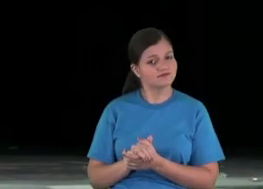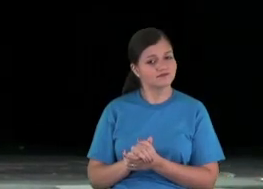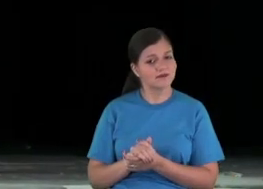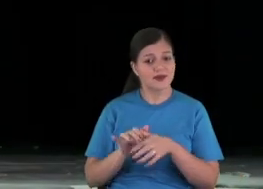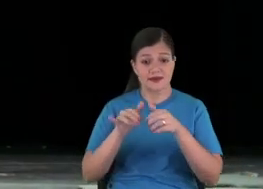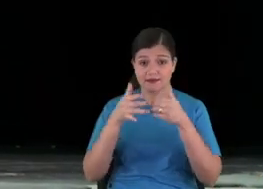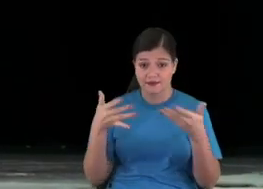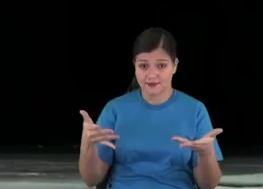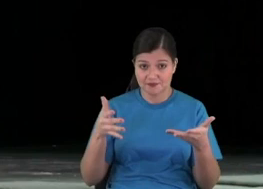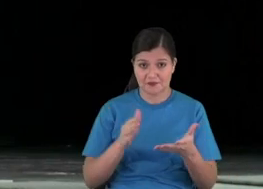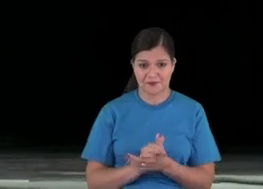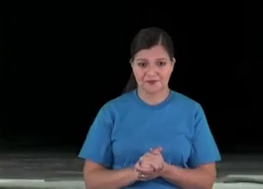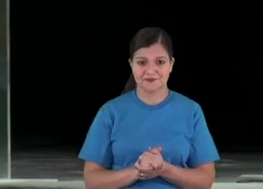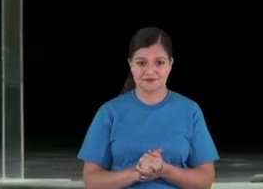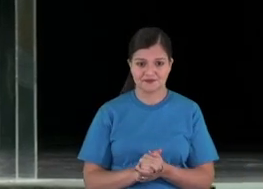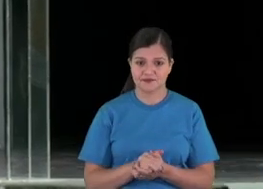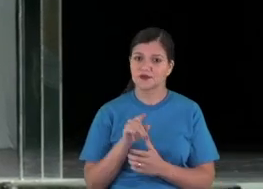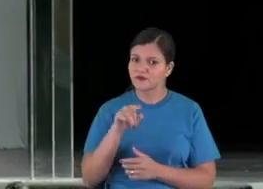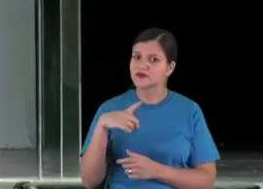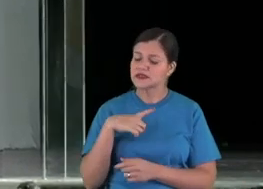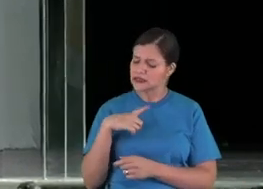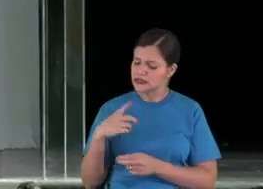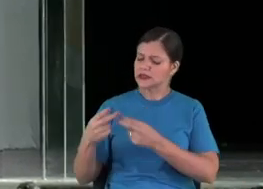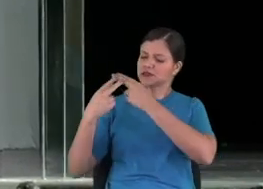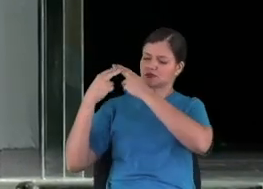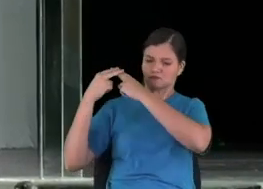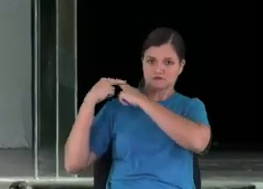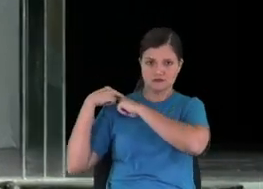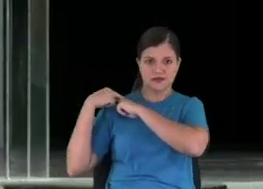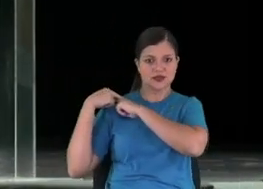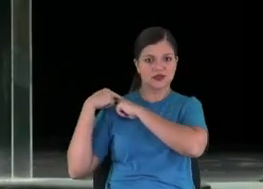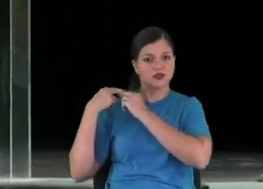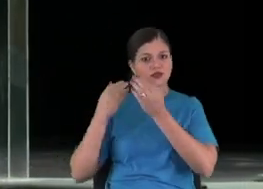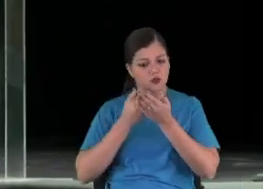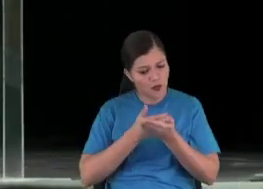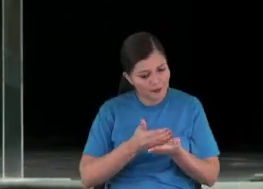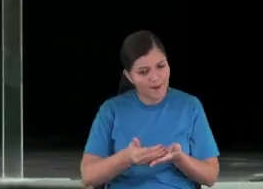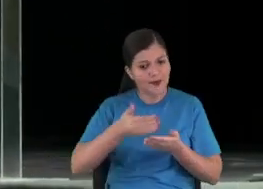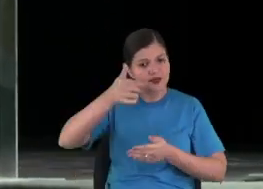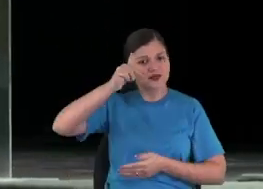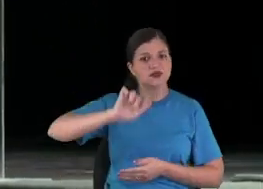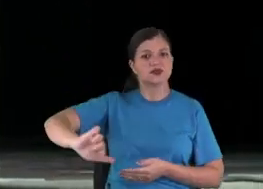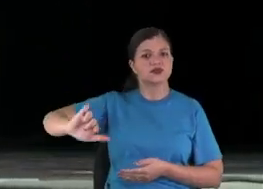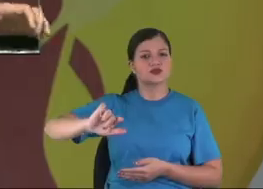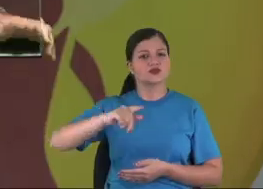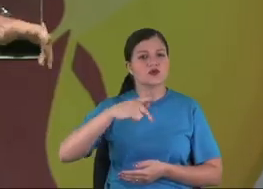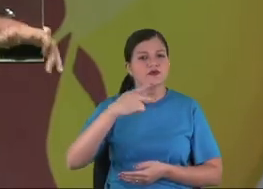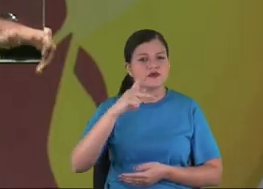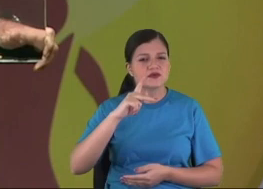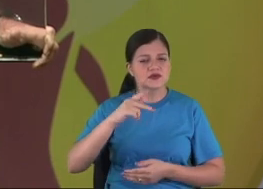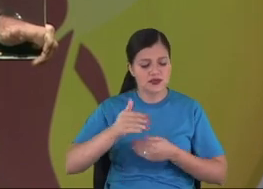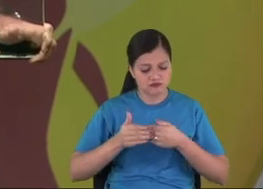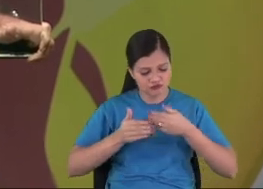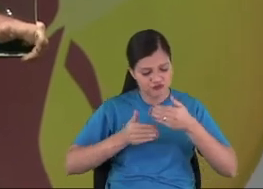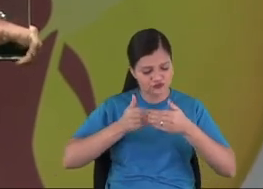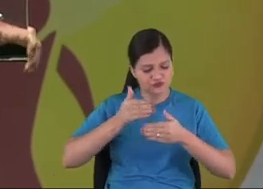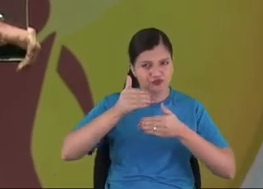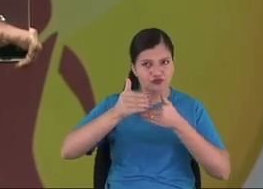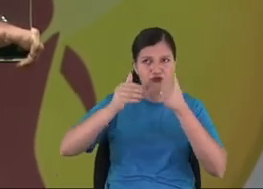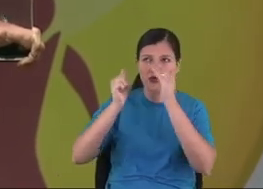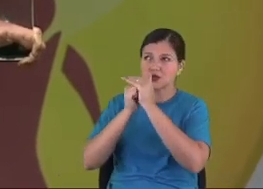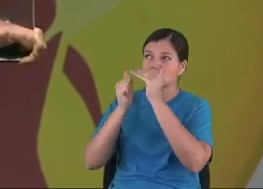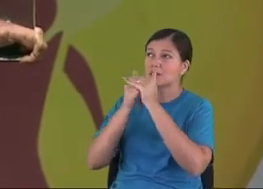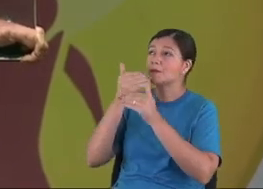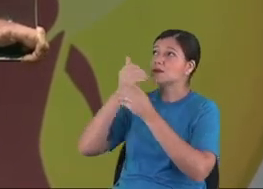Então, assuma a responsabilidade e comece de novo o seu procedimento e ore por muita graça do Senhor.